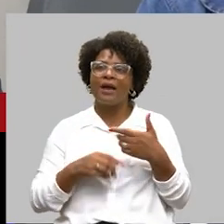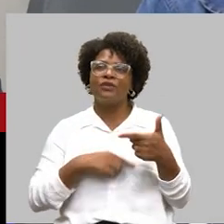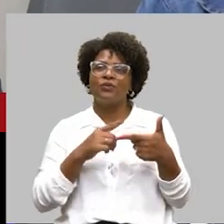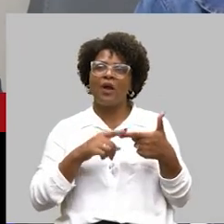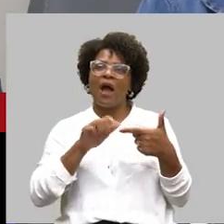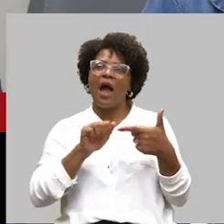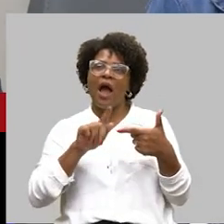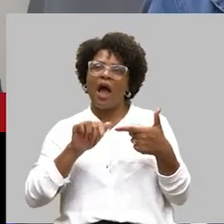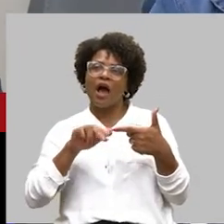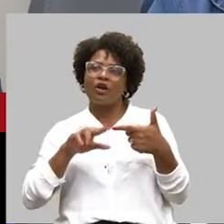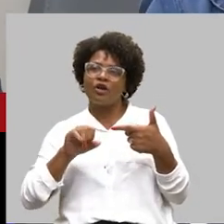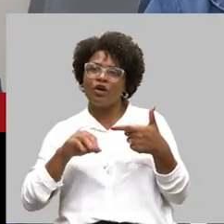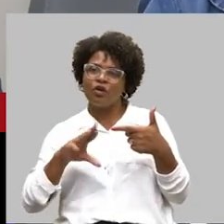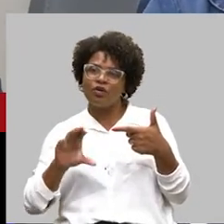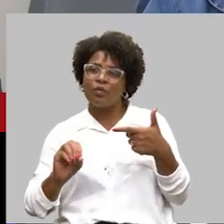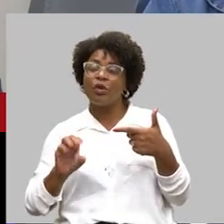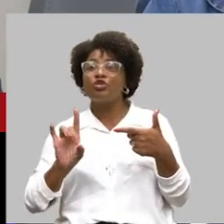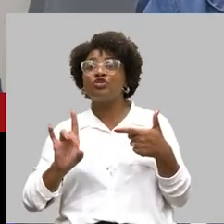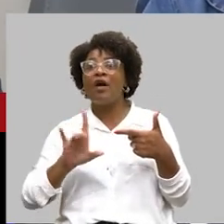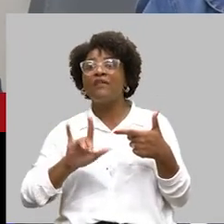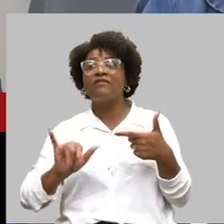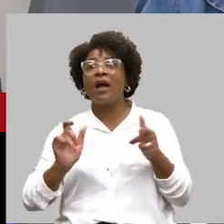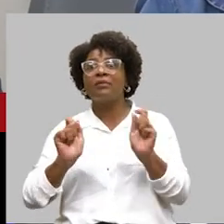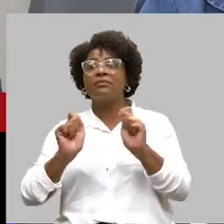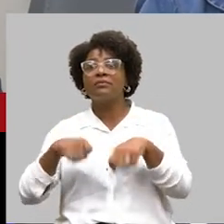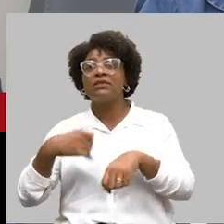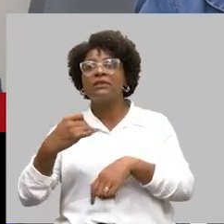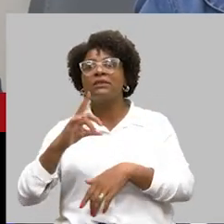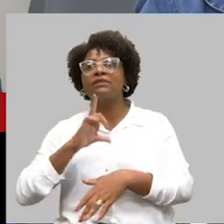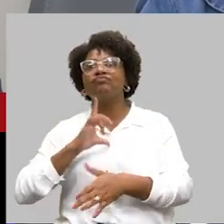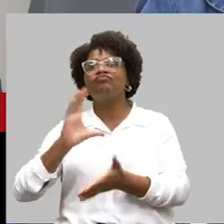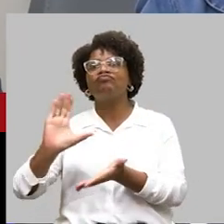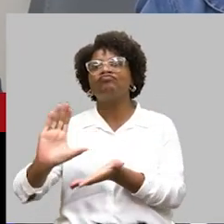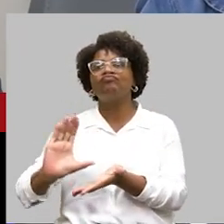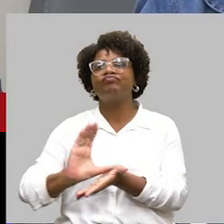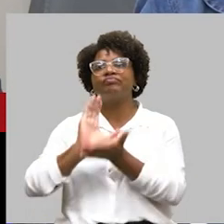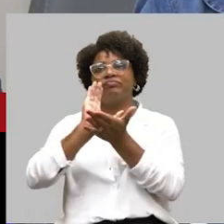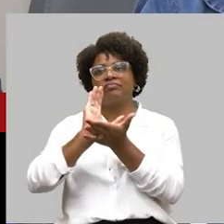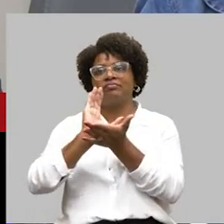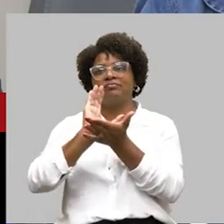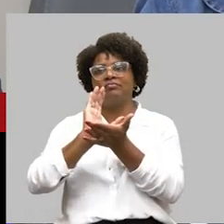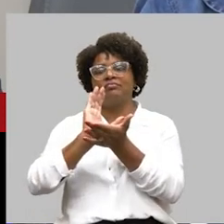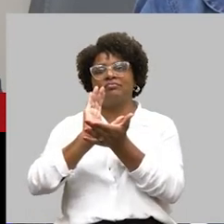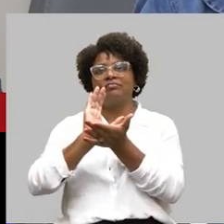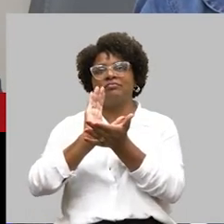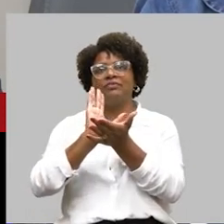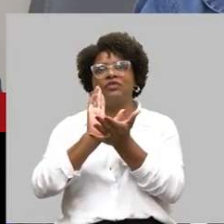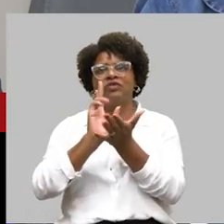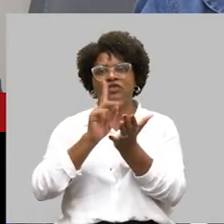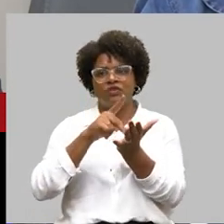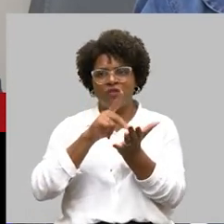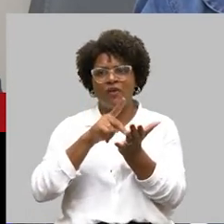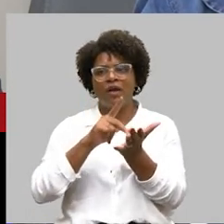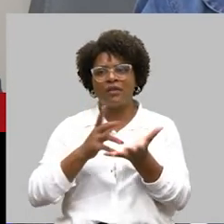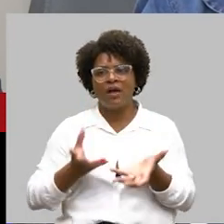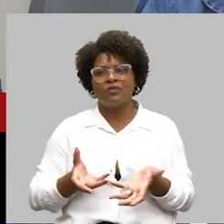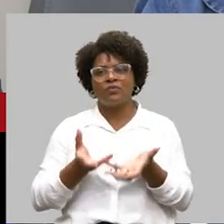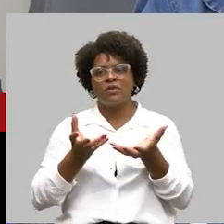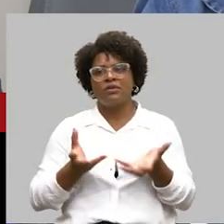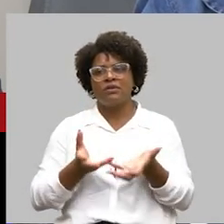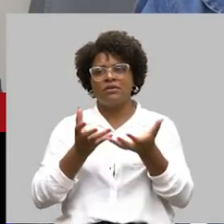sonho ele só vai paraa frente se a gente tiver ajuda se a gente tiver o apoio e tiver ali realmente um incentivo do